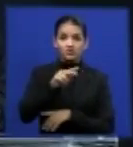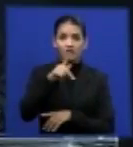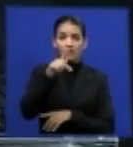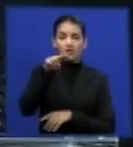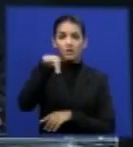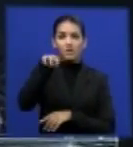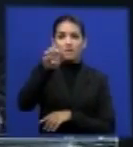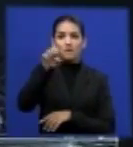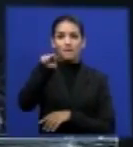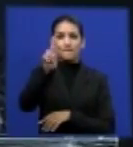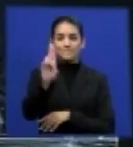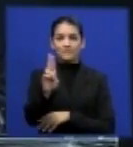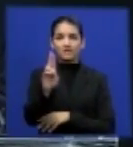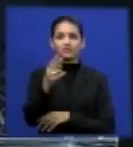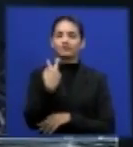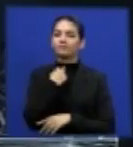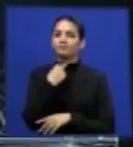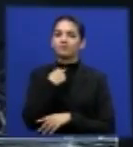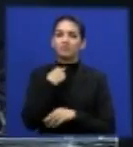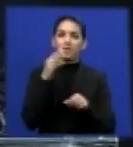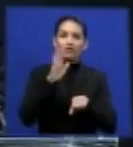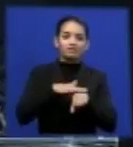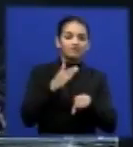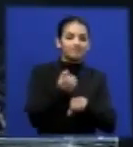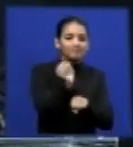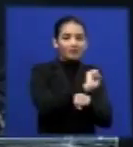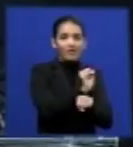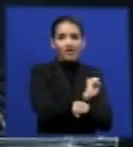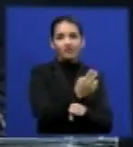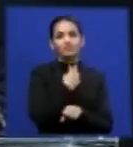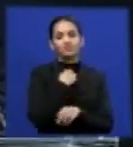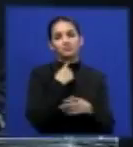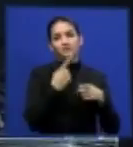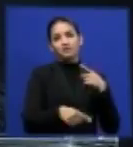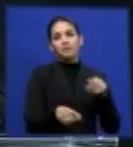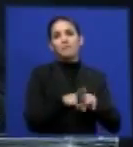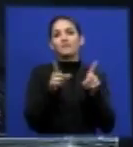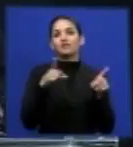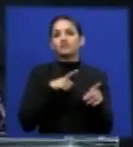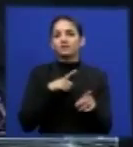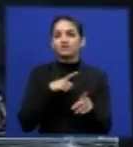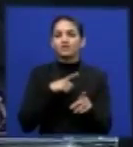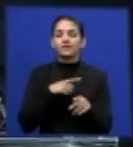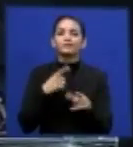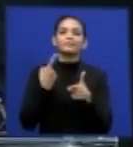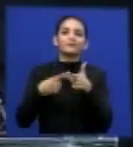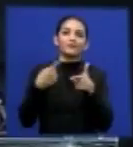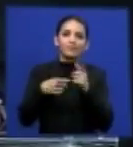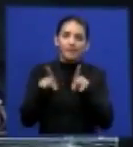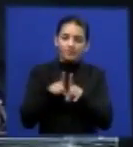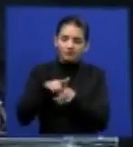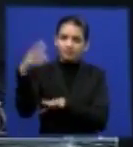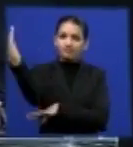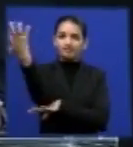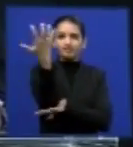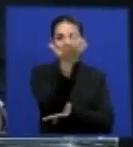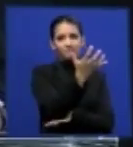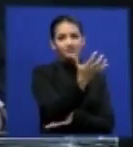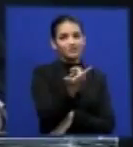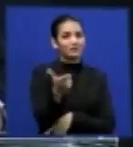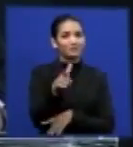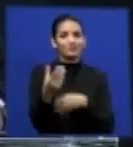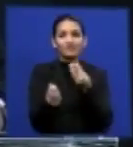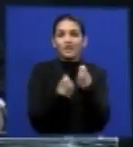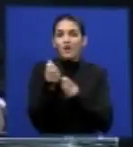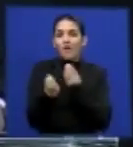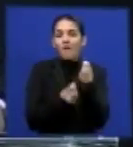de se utilizar pneus inservíveis, elas geram algum tipo de impacto ambiental. Não existe